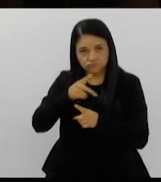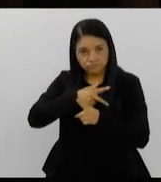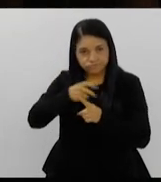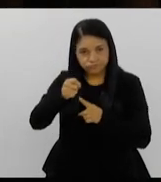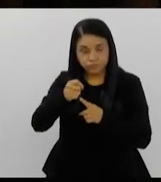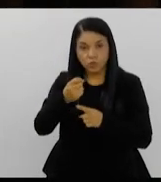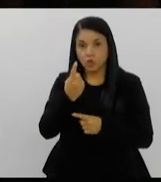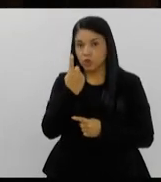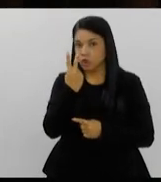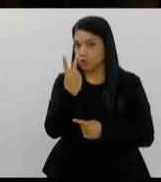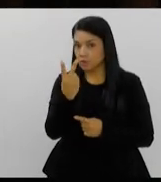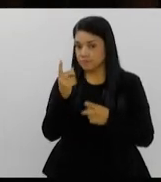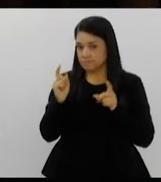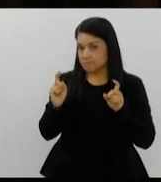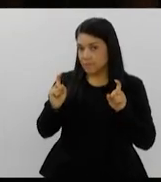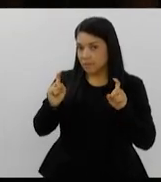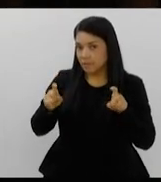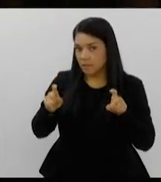2 mandatos